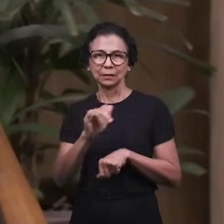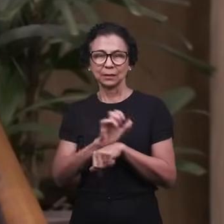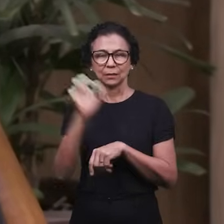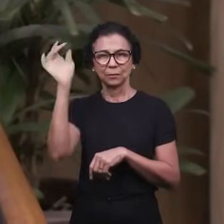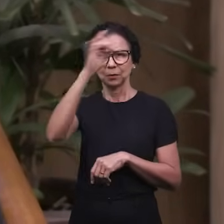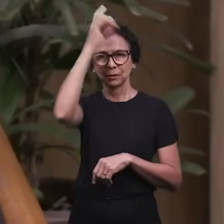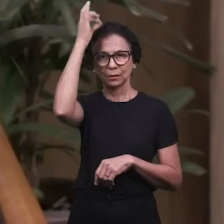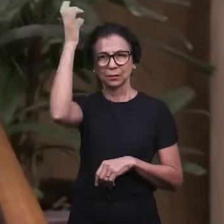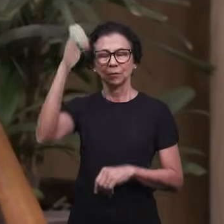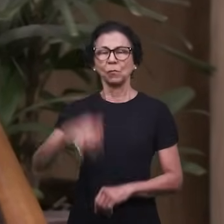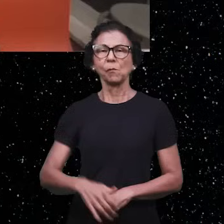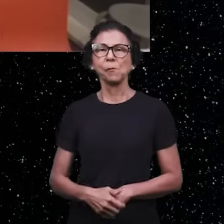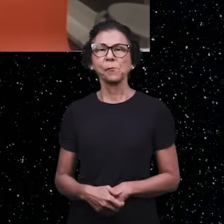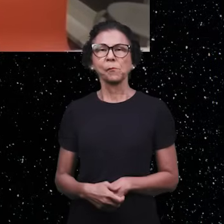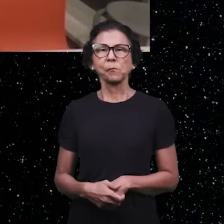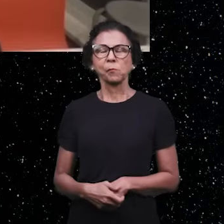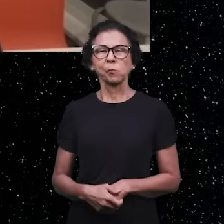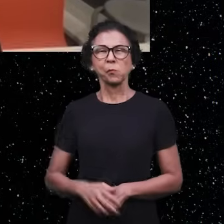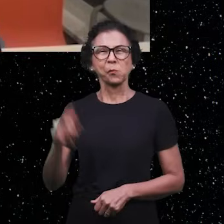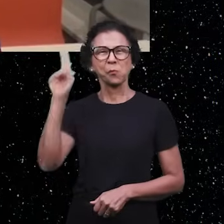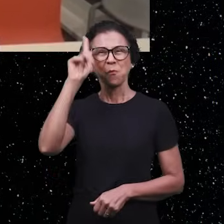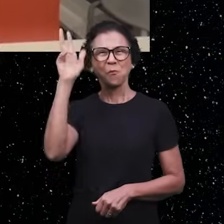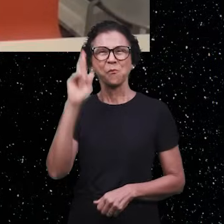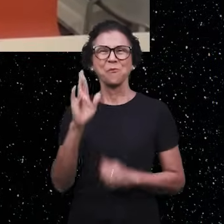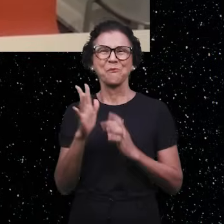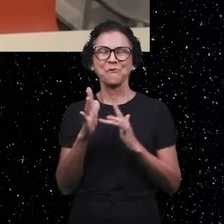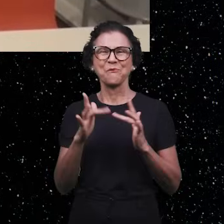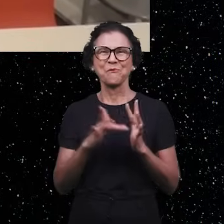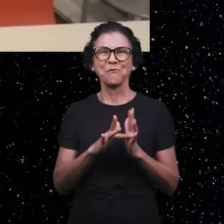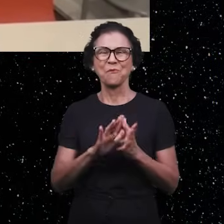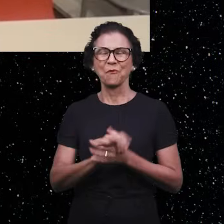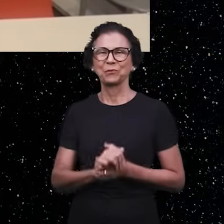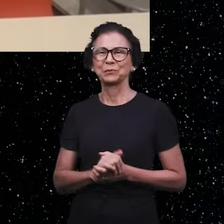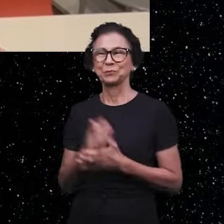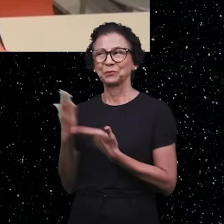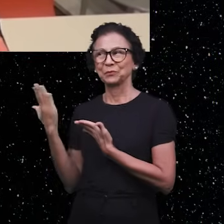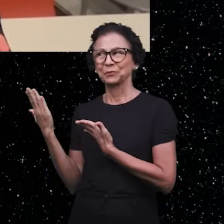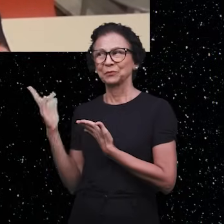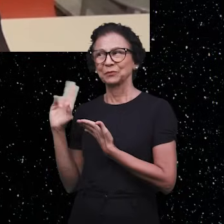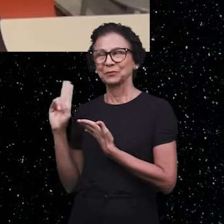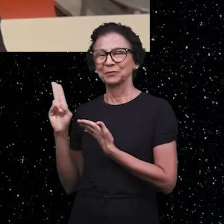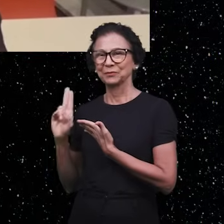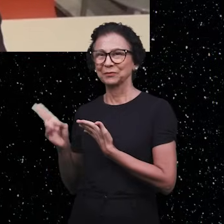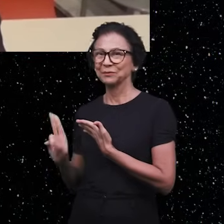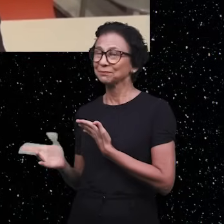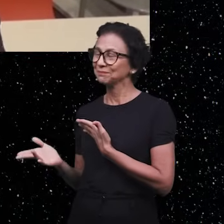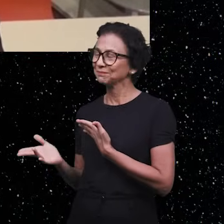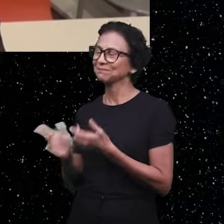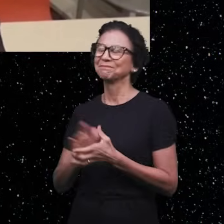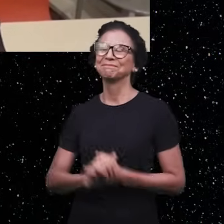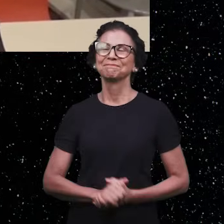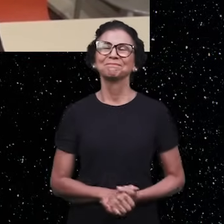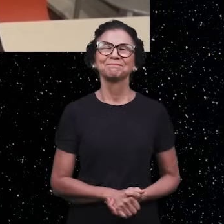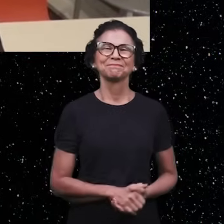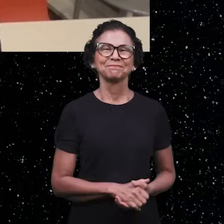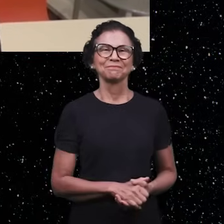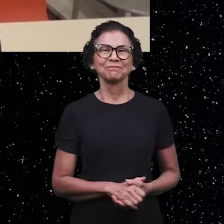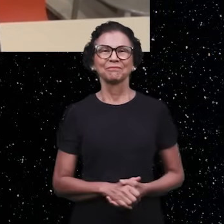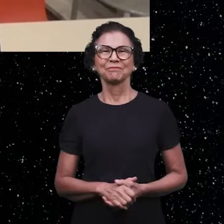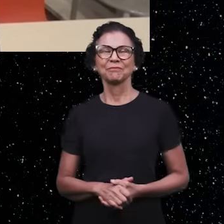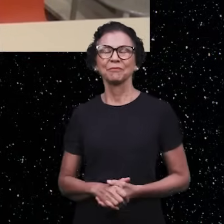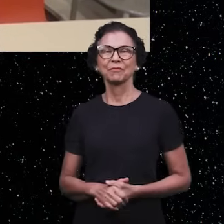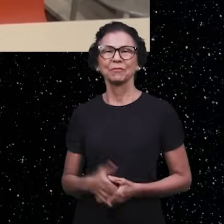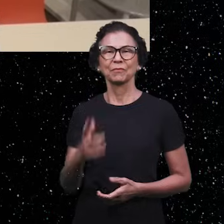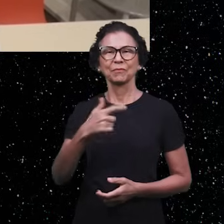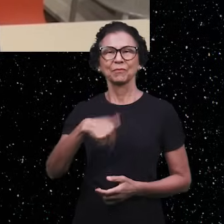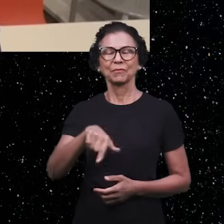estado do Espírito Santo. Vamos assistir. Olá, senhor irmãos, meu nome é Léo. Meu nome é Marco Antônio. Meu nome é Elisa. E nós somos da Igreja